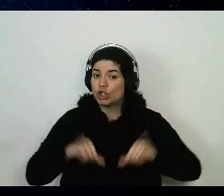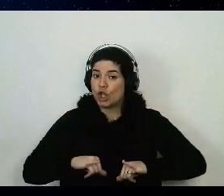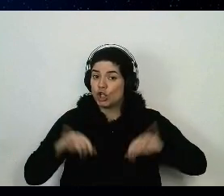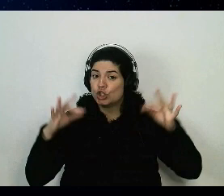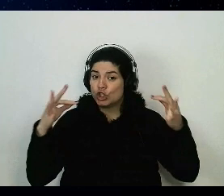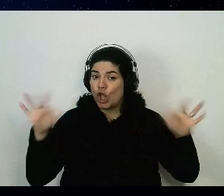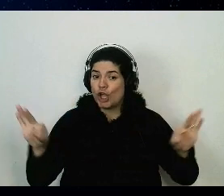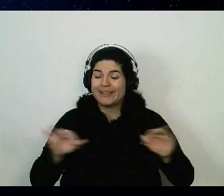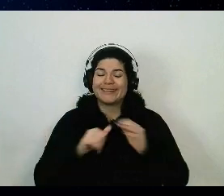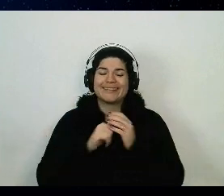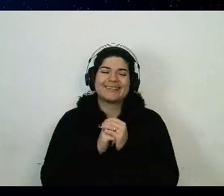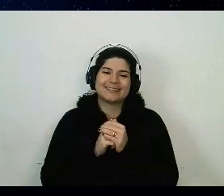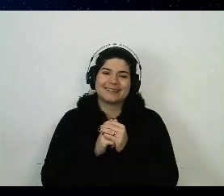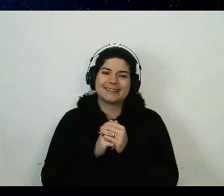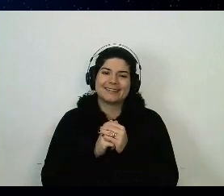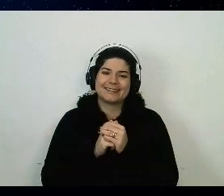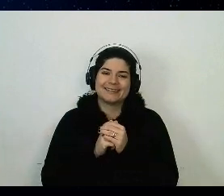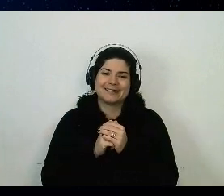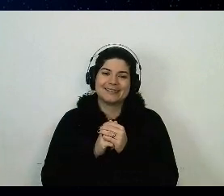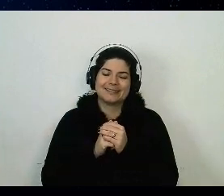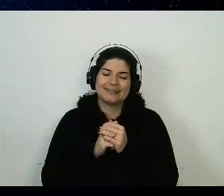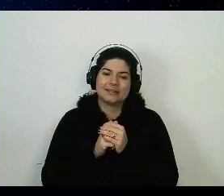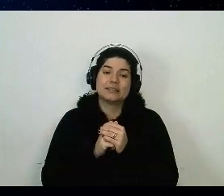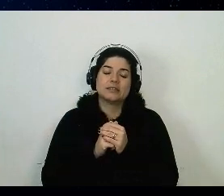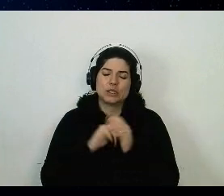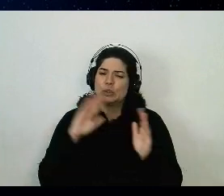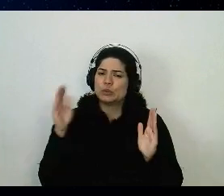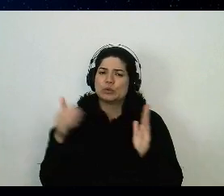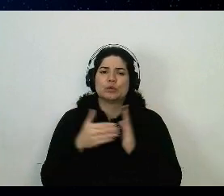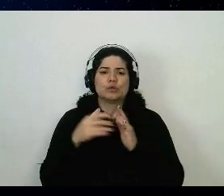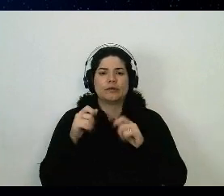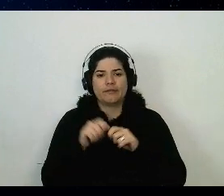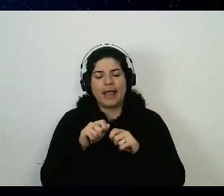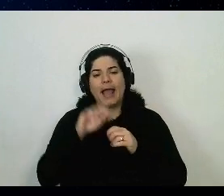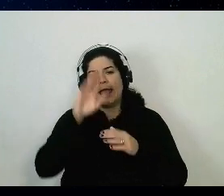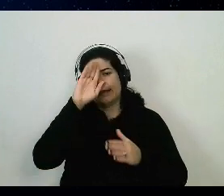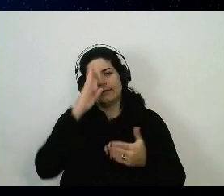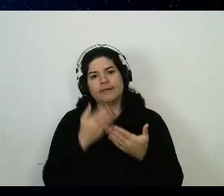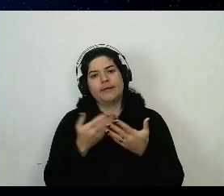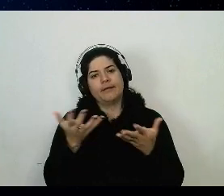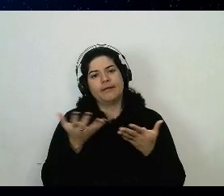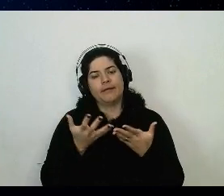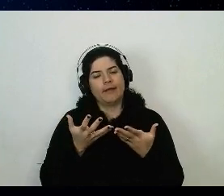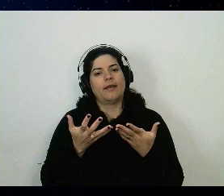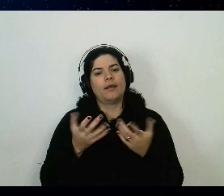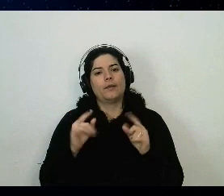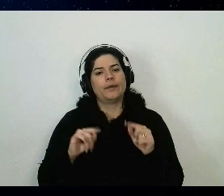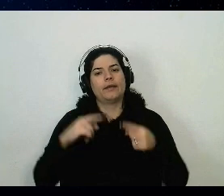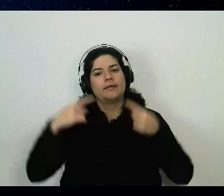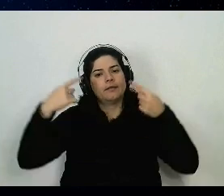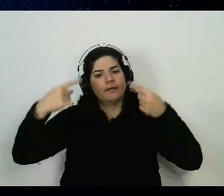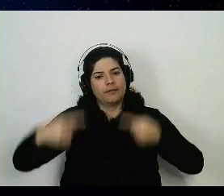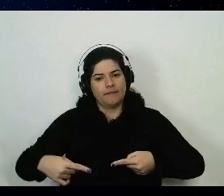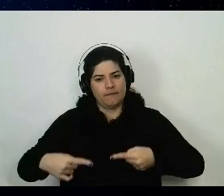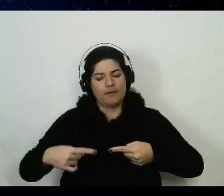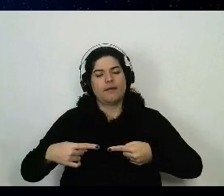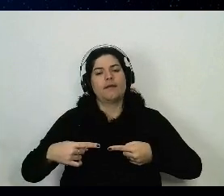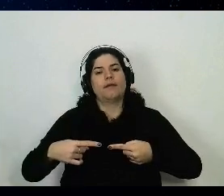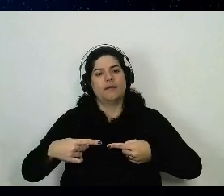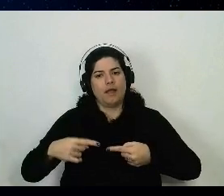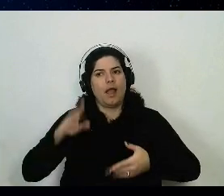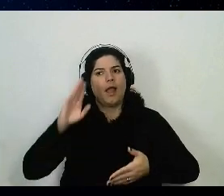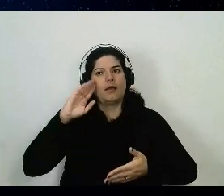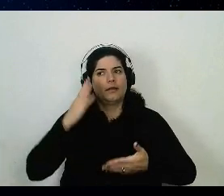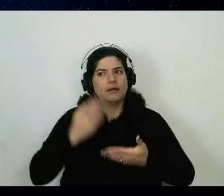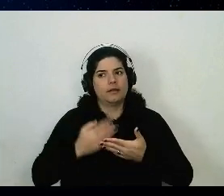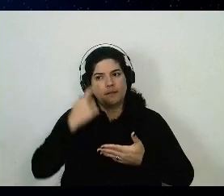Então, em tudo que fazemos, em tudo que acreditamos, a gente quer fazer o quê? Desafiar o status quo. A gente acredita em pensar de modo diferente.